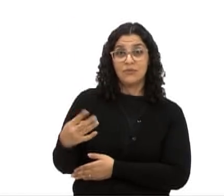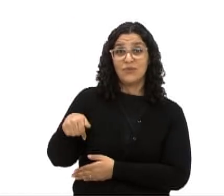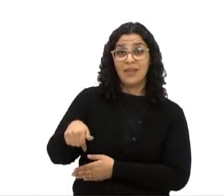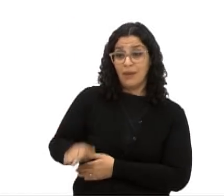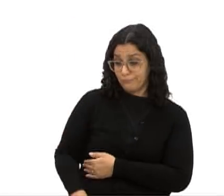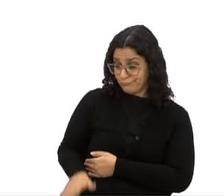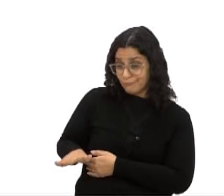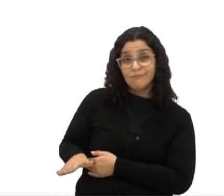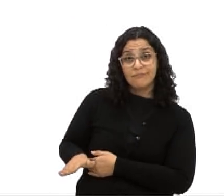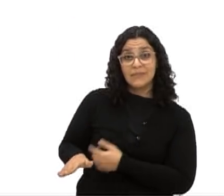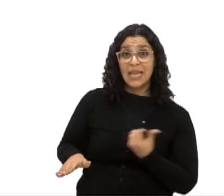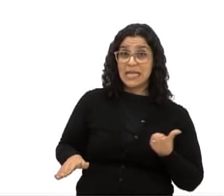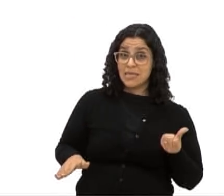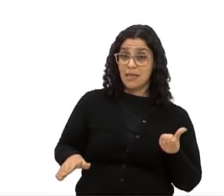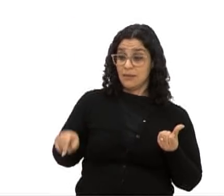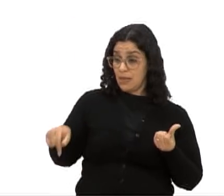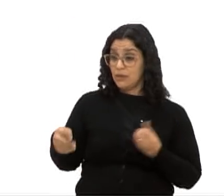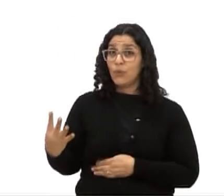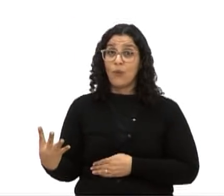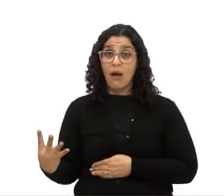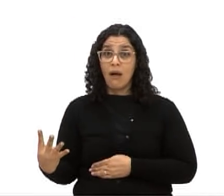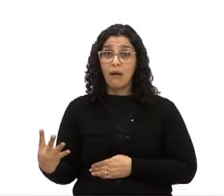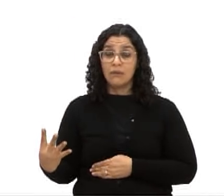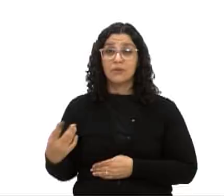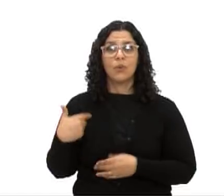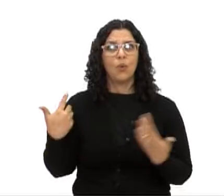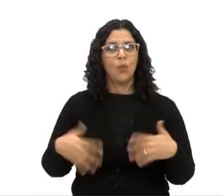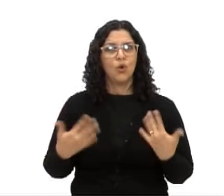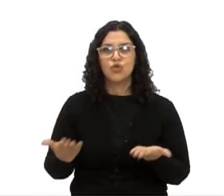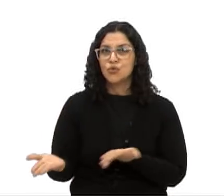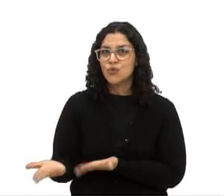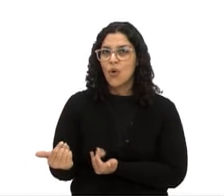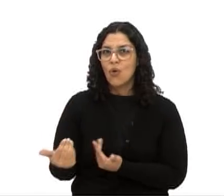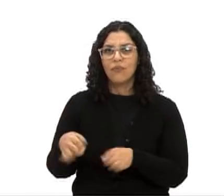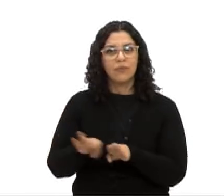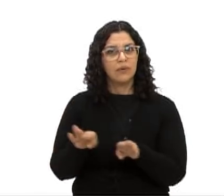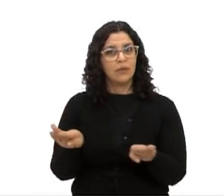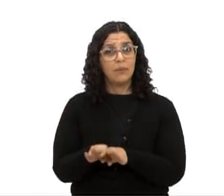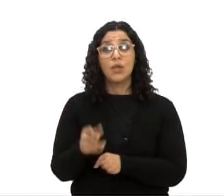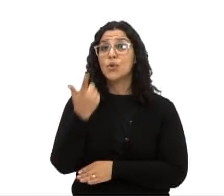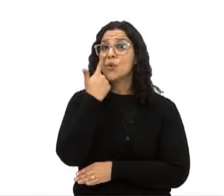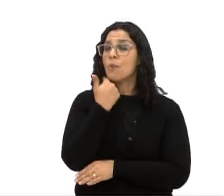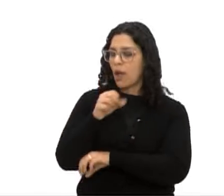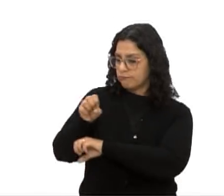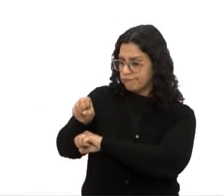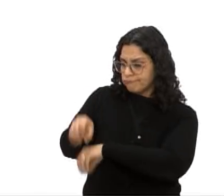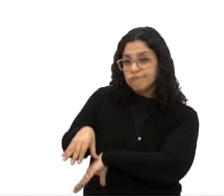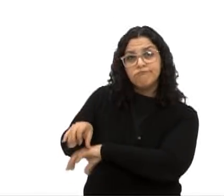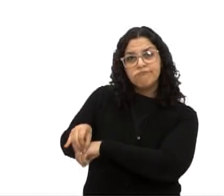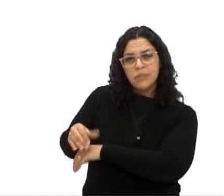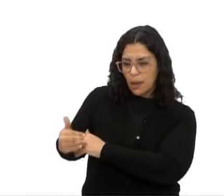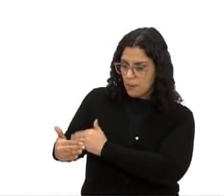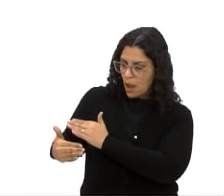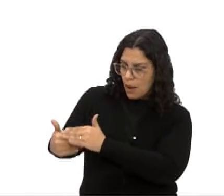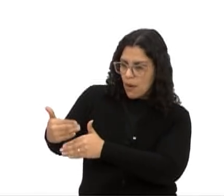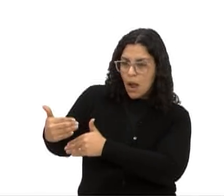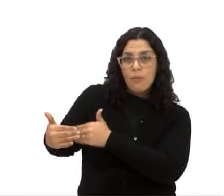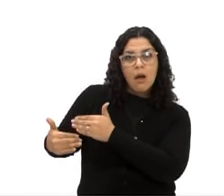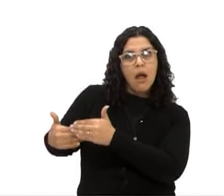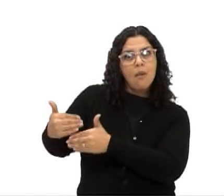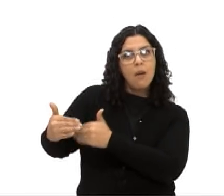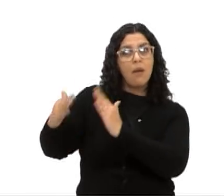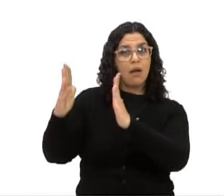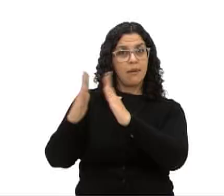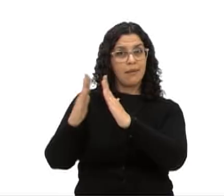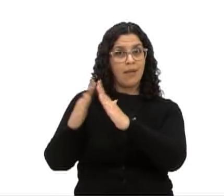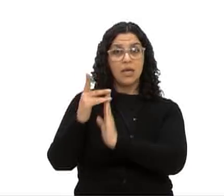Alexander 6, ele já 4 anos, né? 2 anos mais novo, né? E através do seu pai. Então ele aprendeu com seu pai em casa